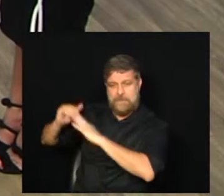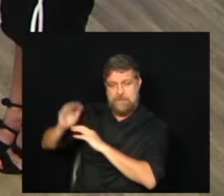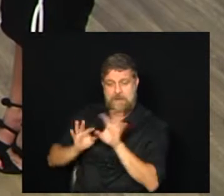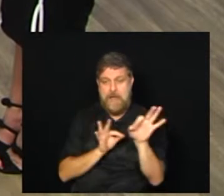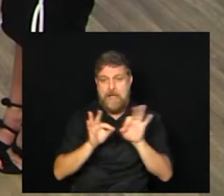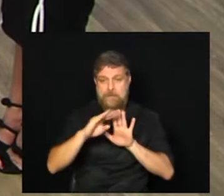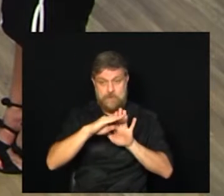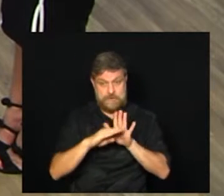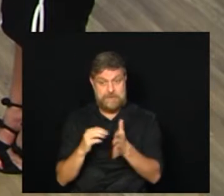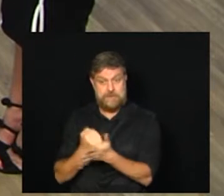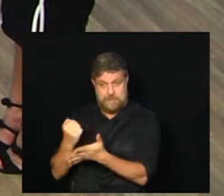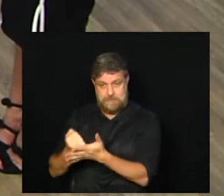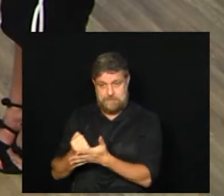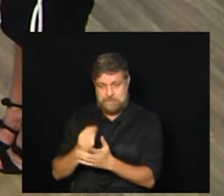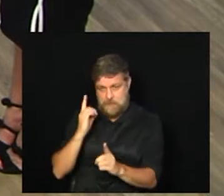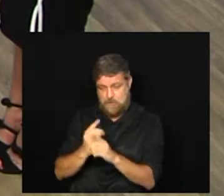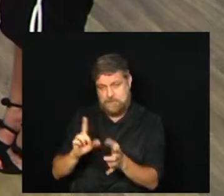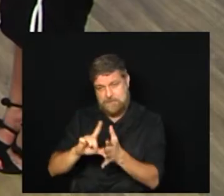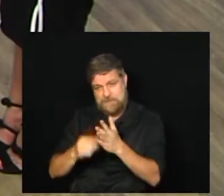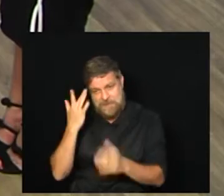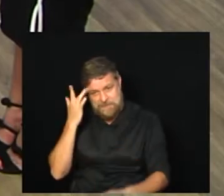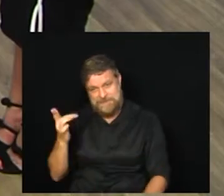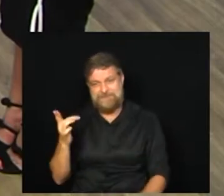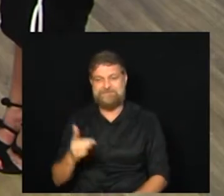projetos protocolados. Até amanhã. Até.